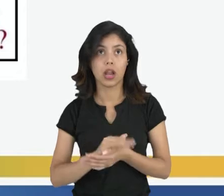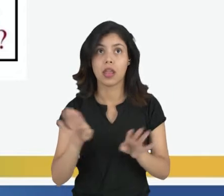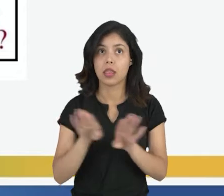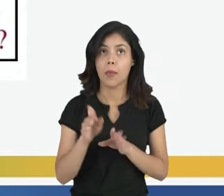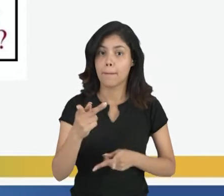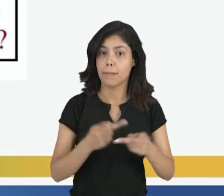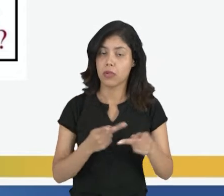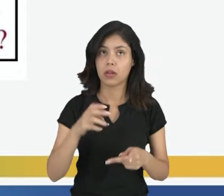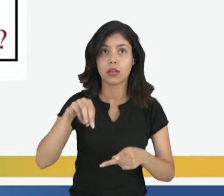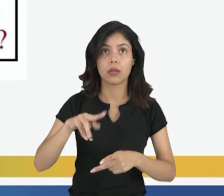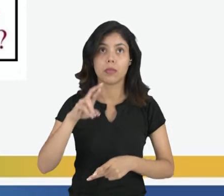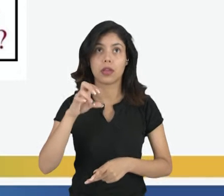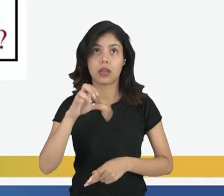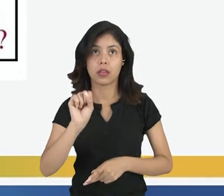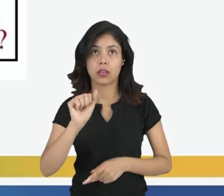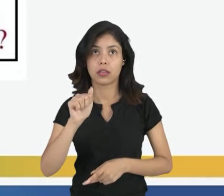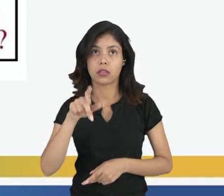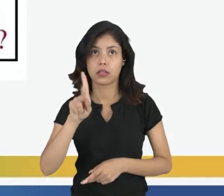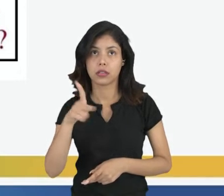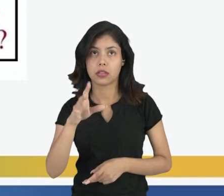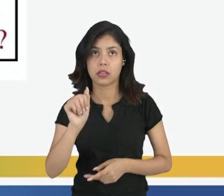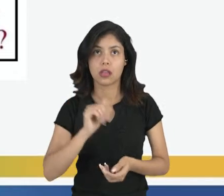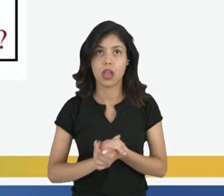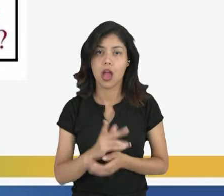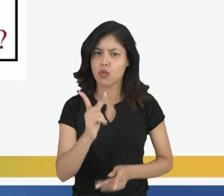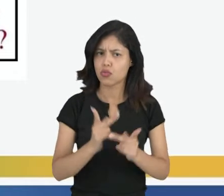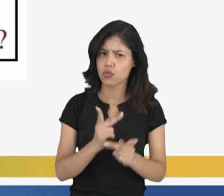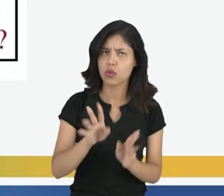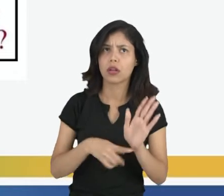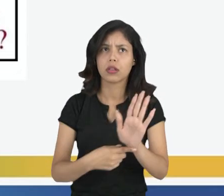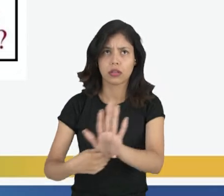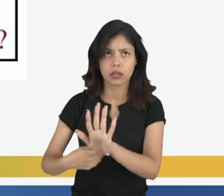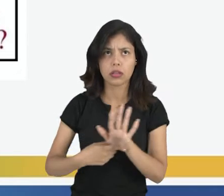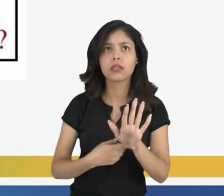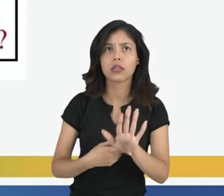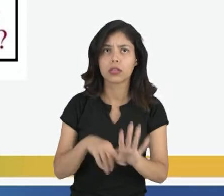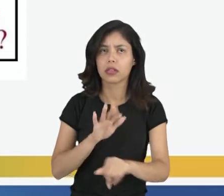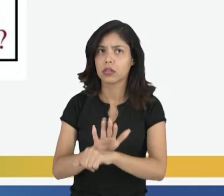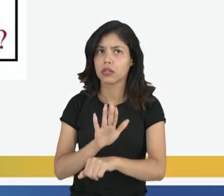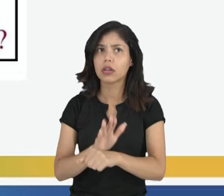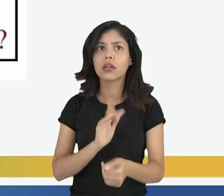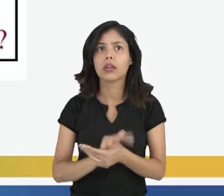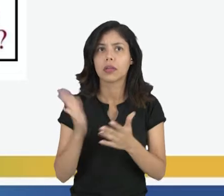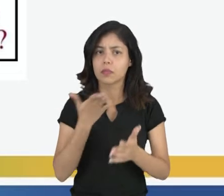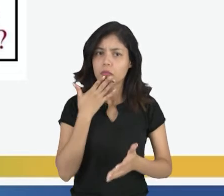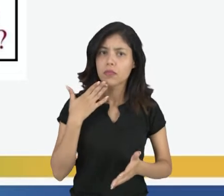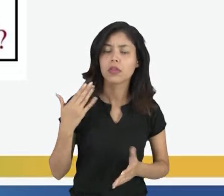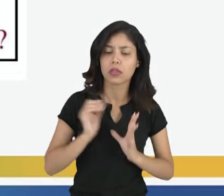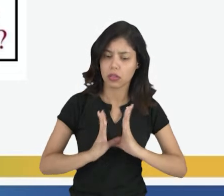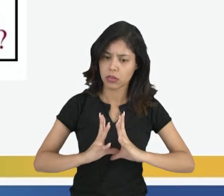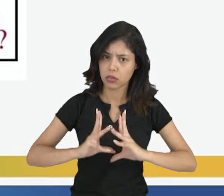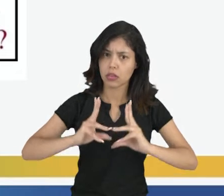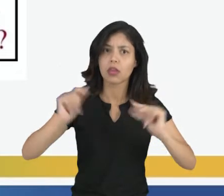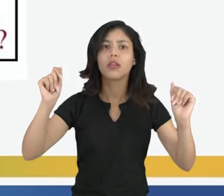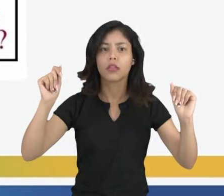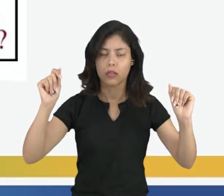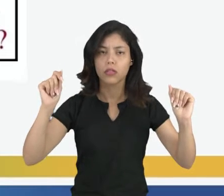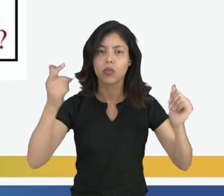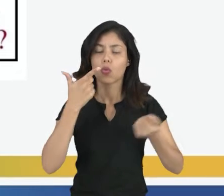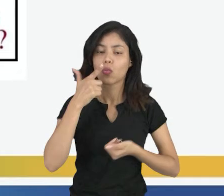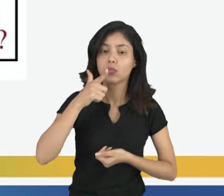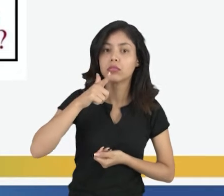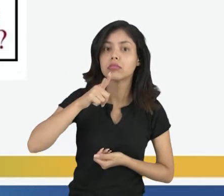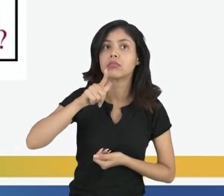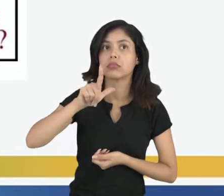Marshall, né, um plano econômico de auxiliar os países europeus ocidentais, então, a se reestruturar depois da guerra, tá, pessoal?